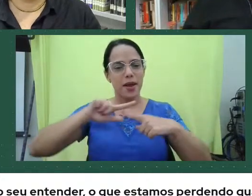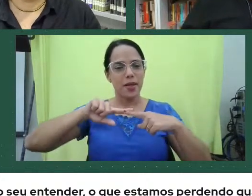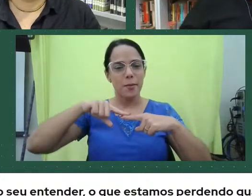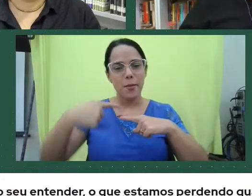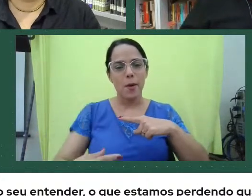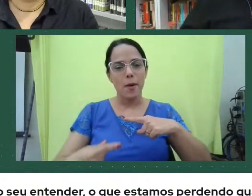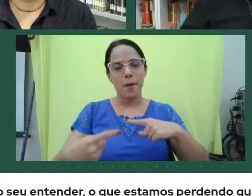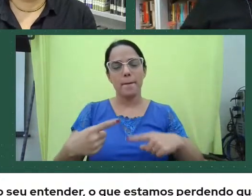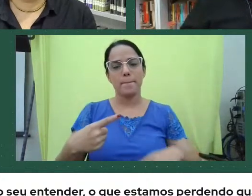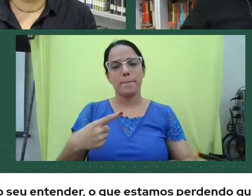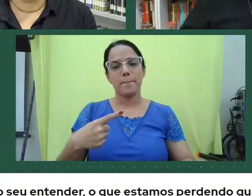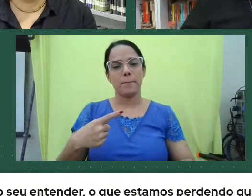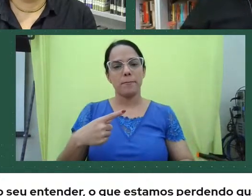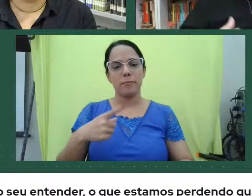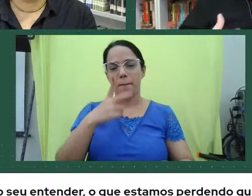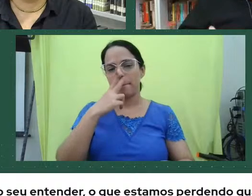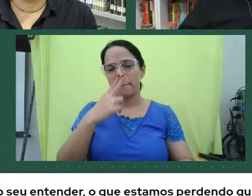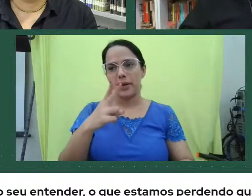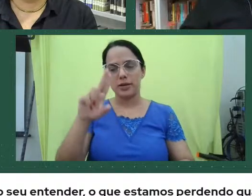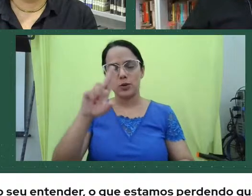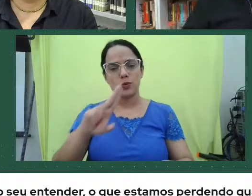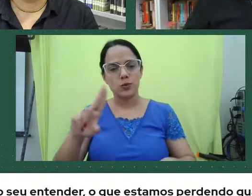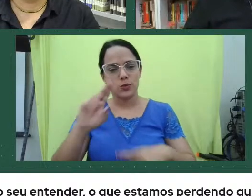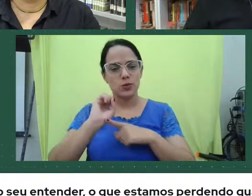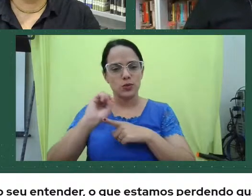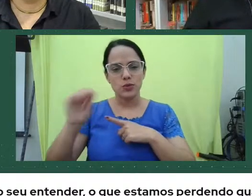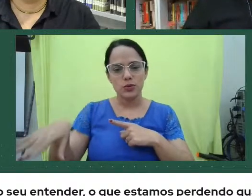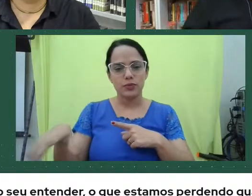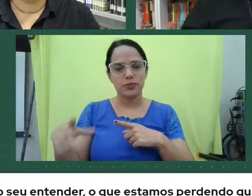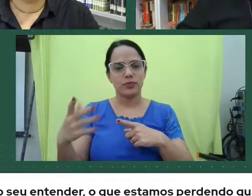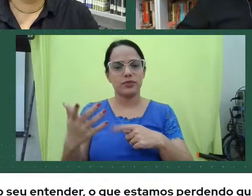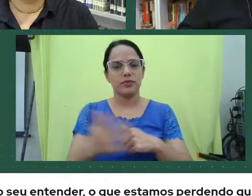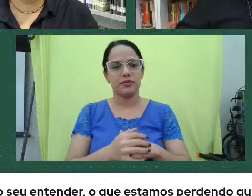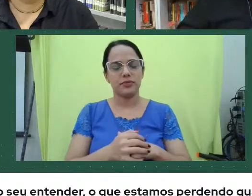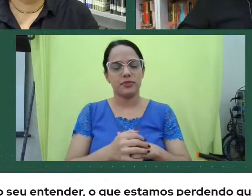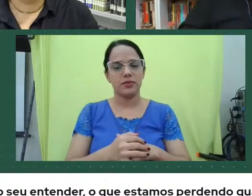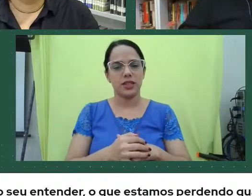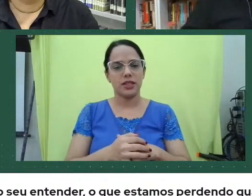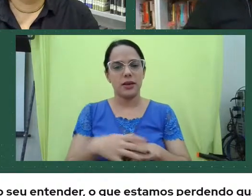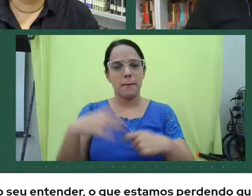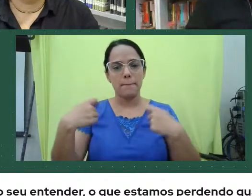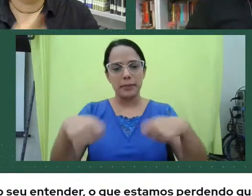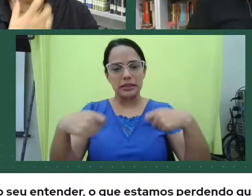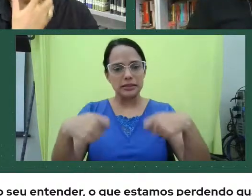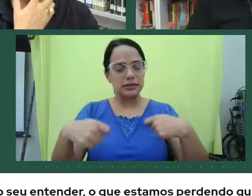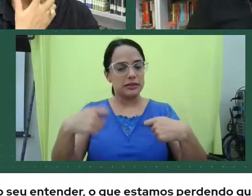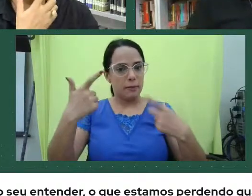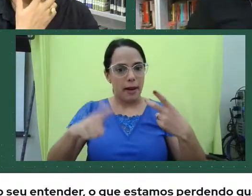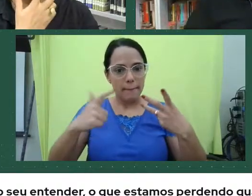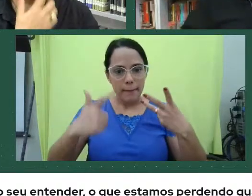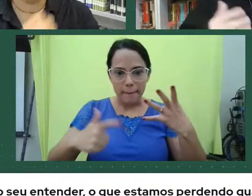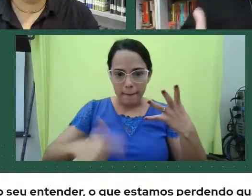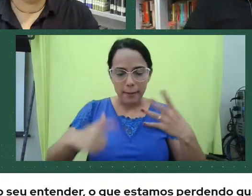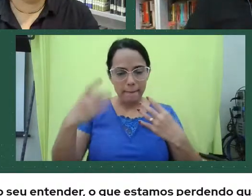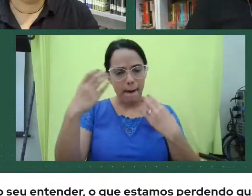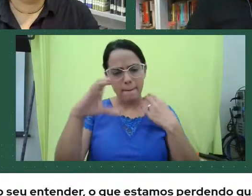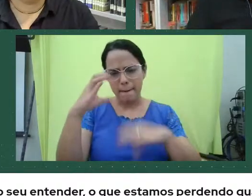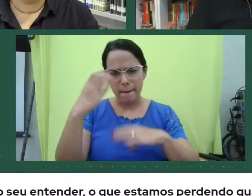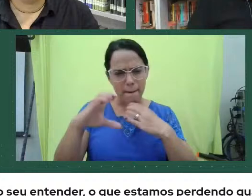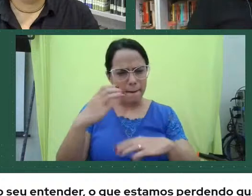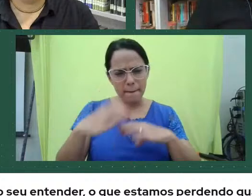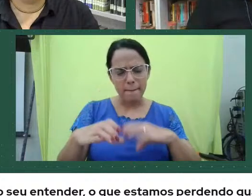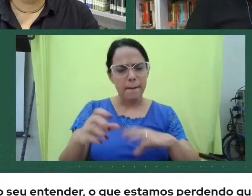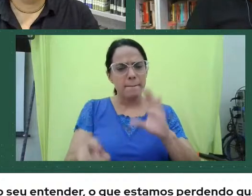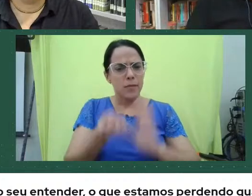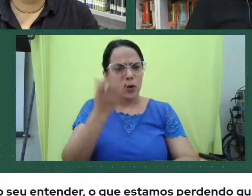né, do descartável, do fútil, né, sempre tem que ter outras coisas a mais, né, sempre tem que produzir coisas